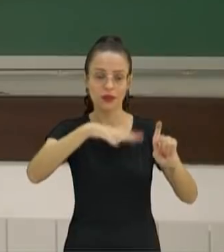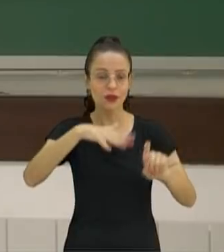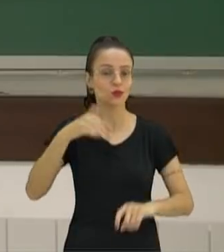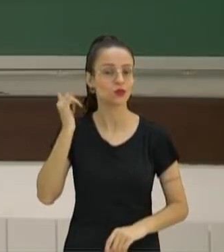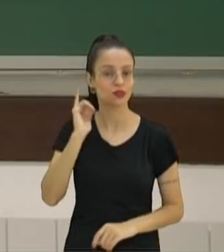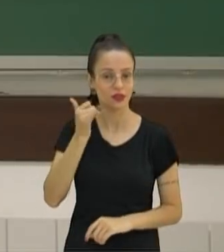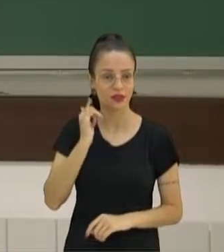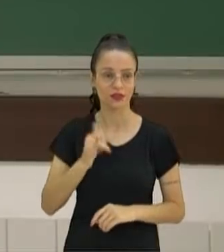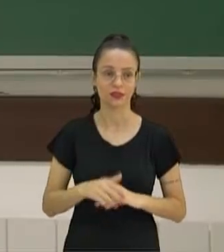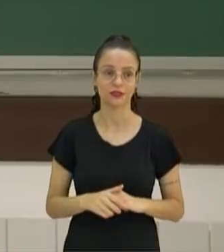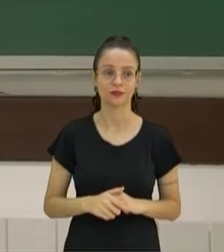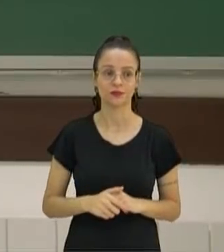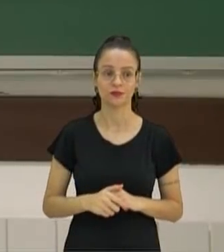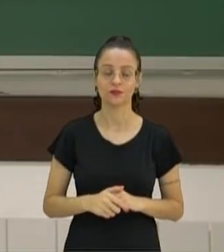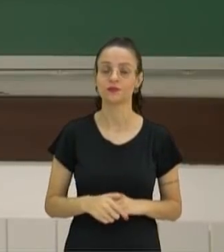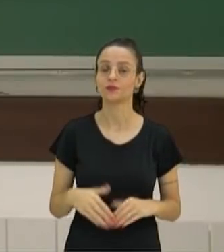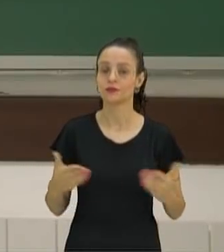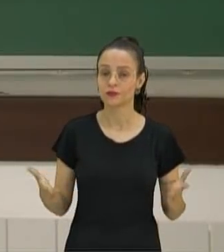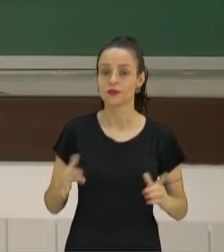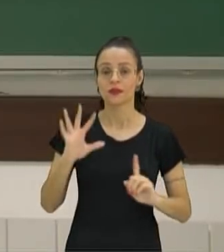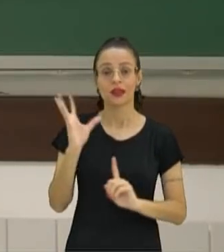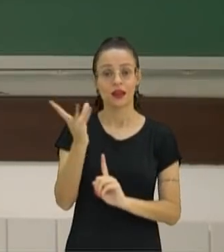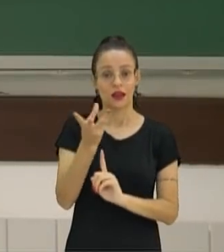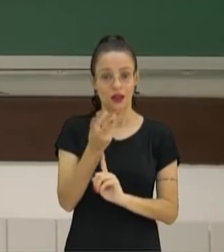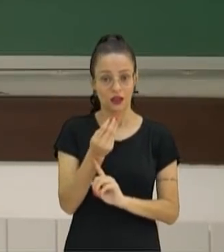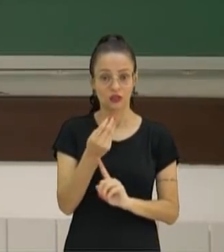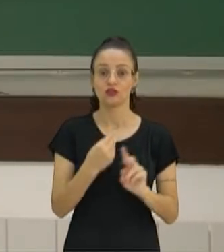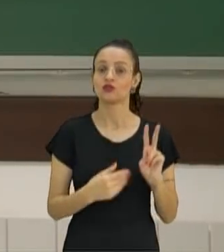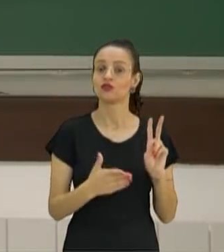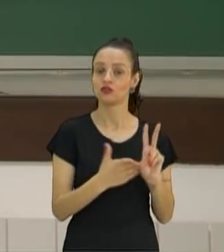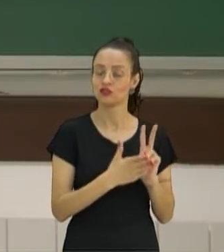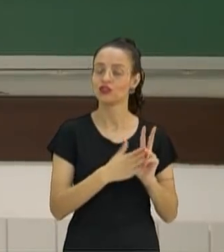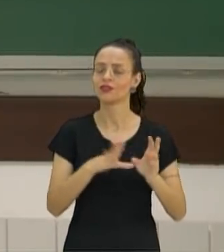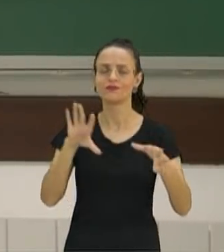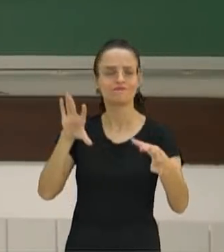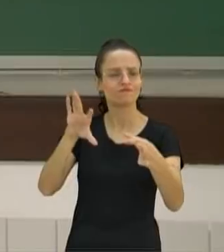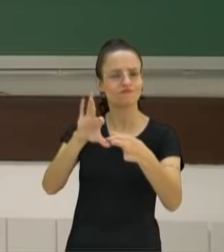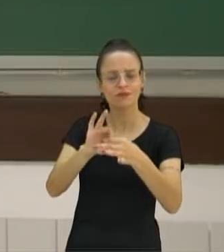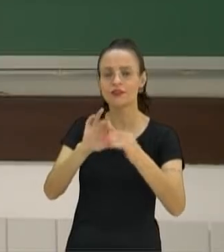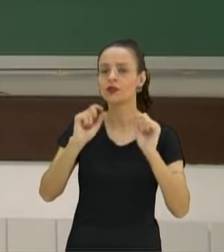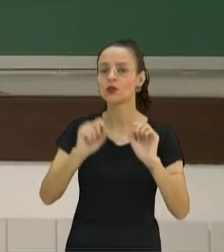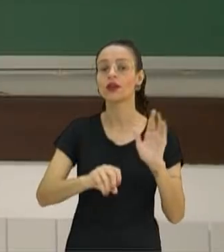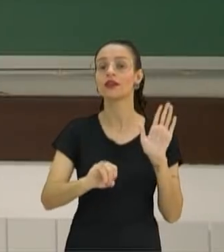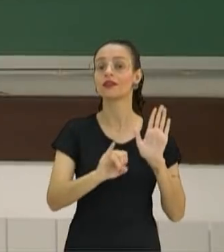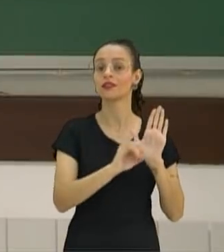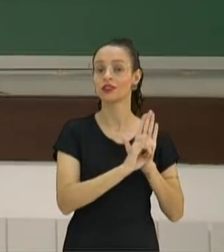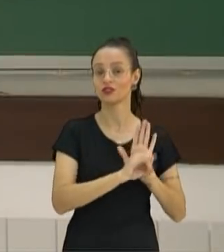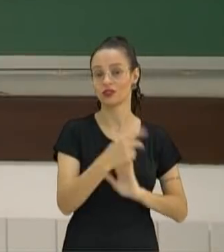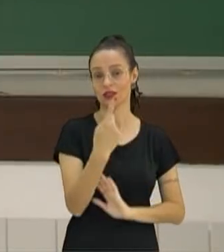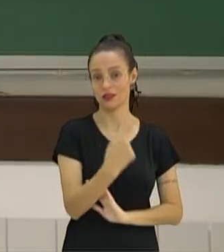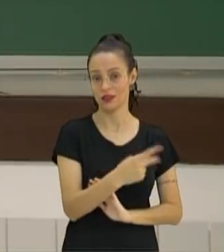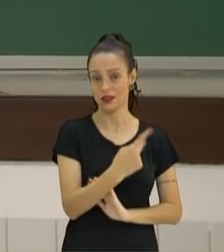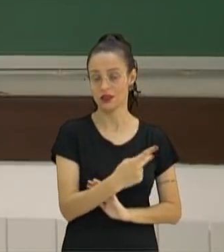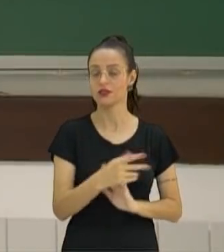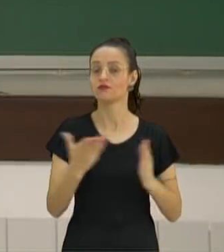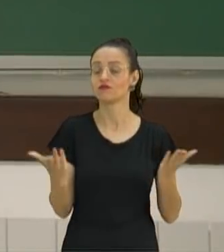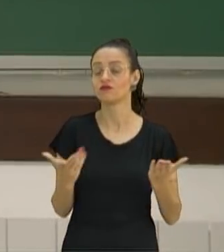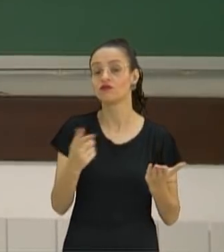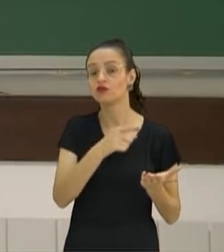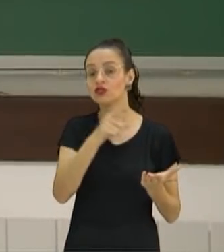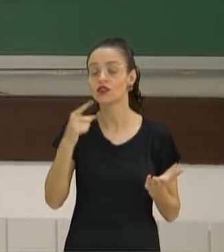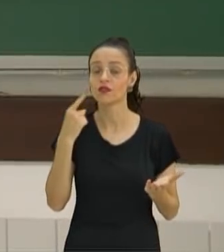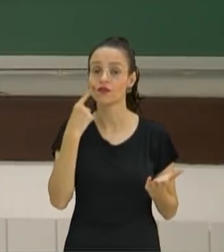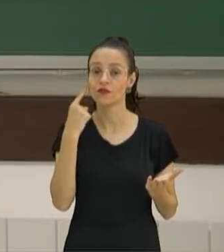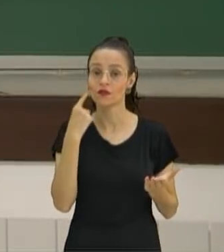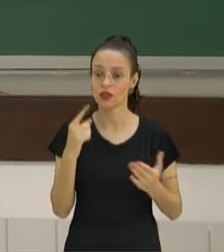lendas. E a arte indígena tem muito a ver com a identidade deles. Então, pode ser que você veja um